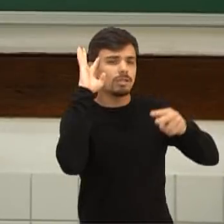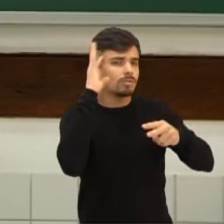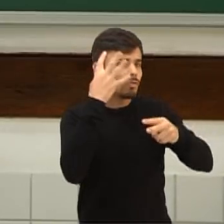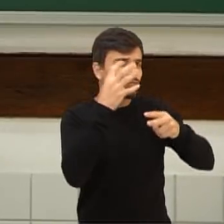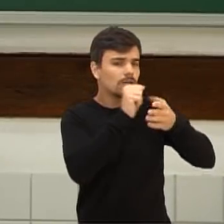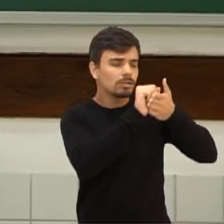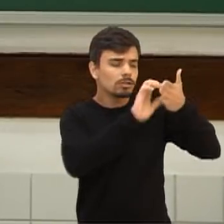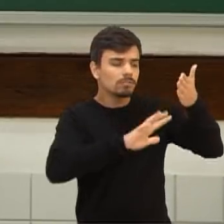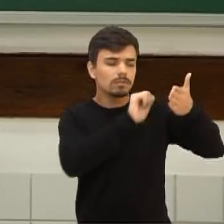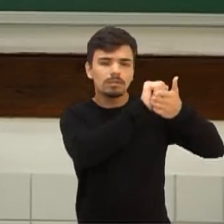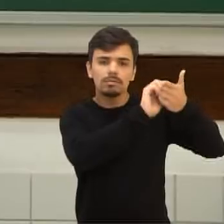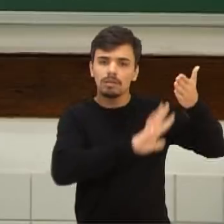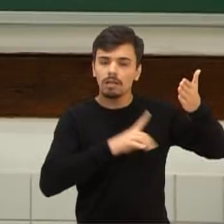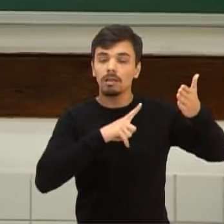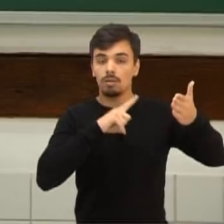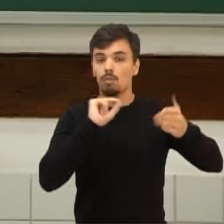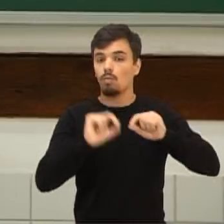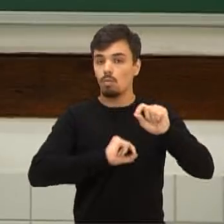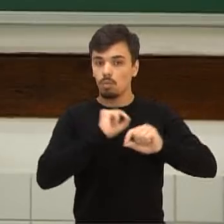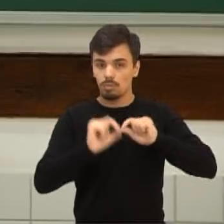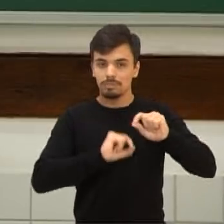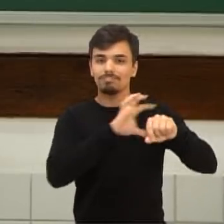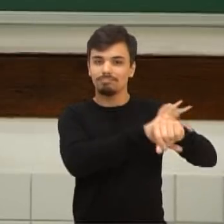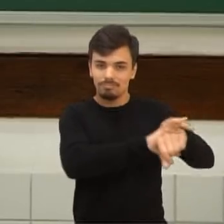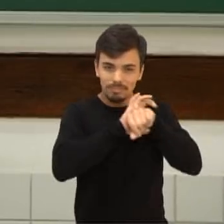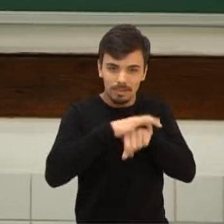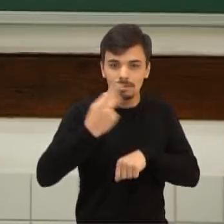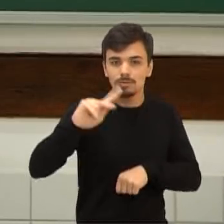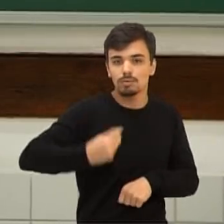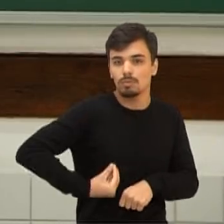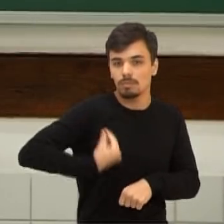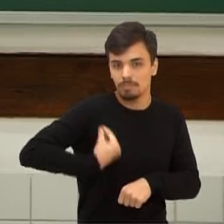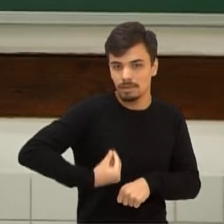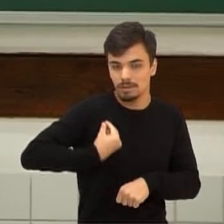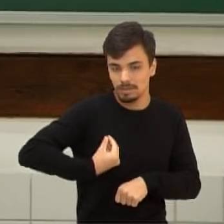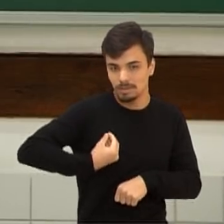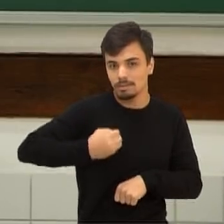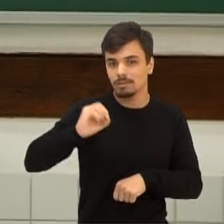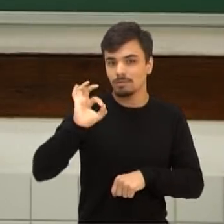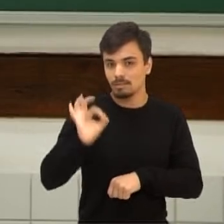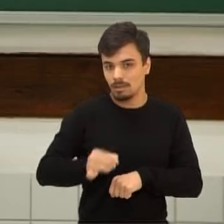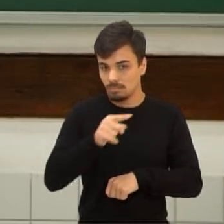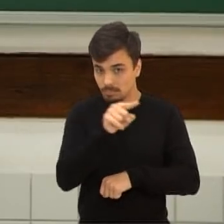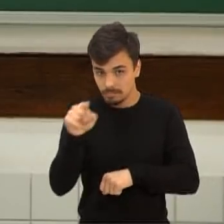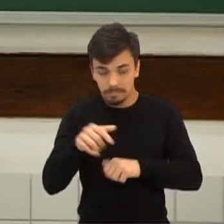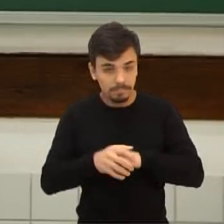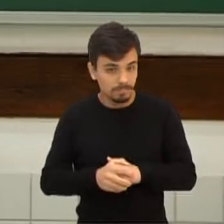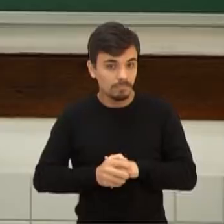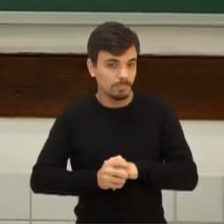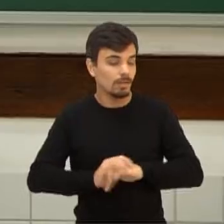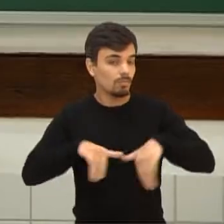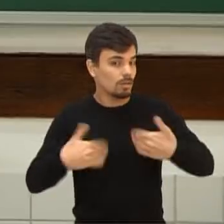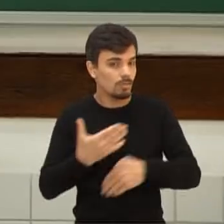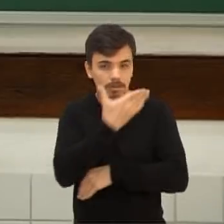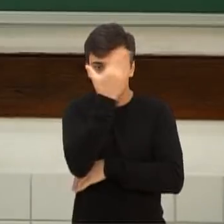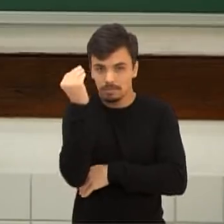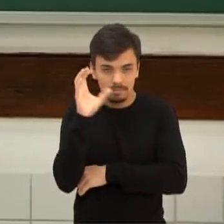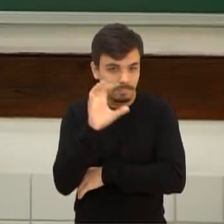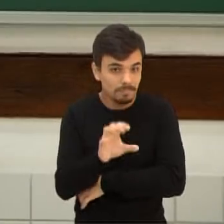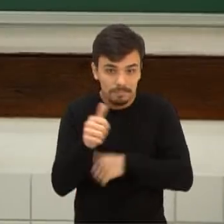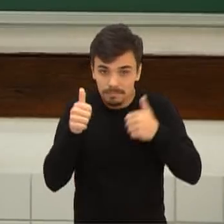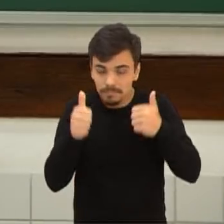resolverem as atividades, é ela que vai dar a presença e frequência para vocês. Então, não esqueçam disso, tá